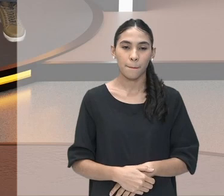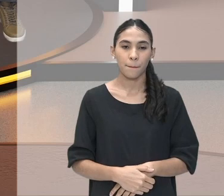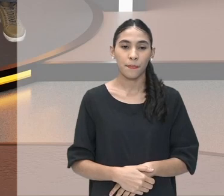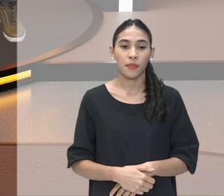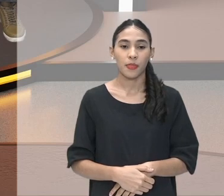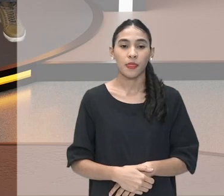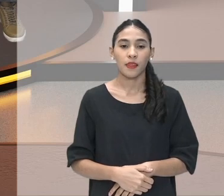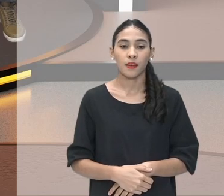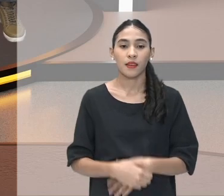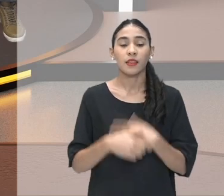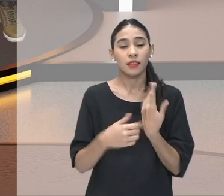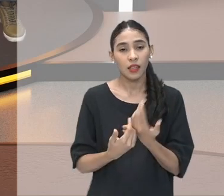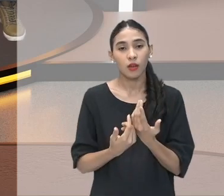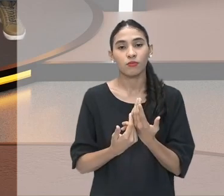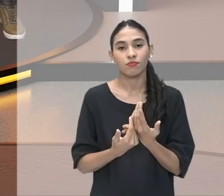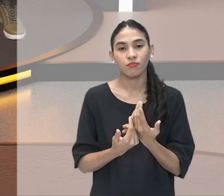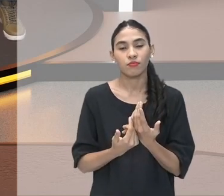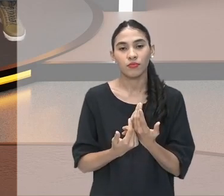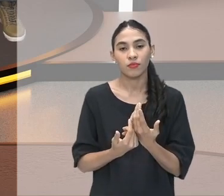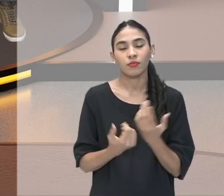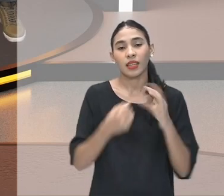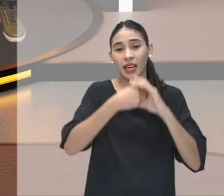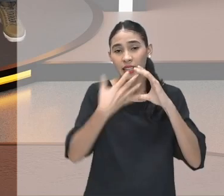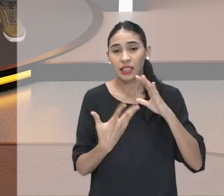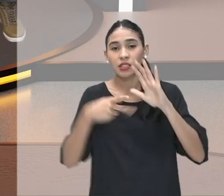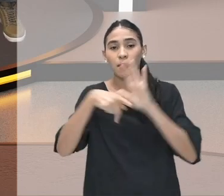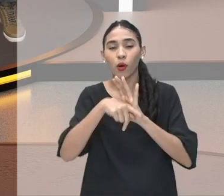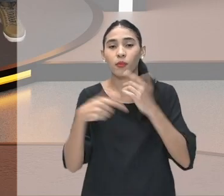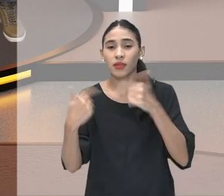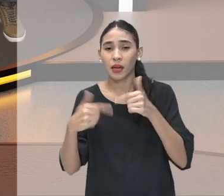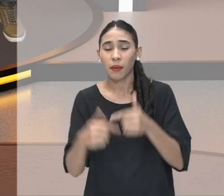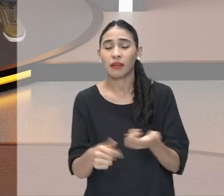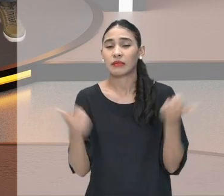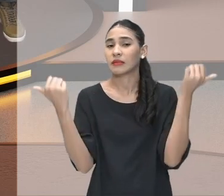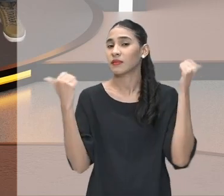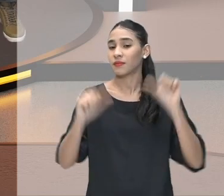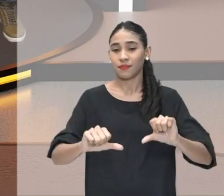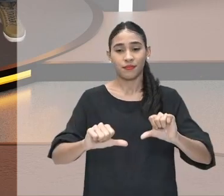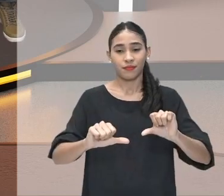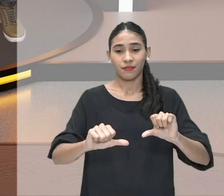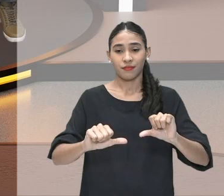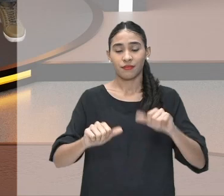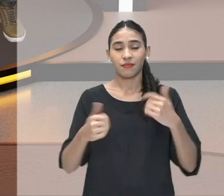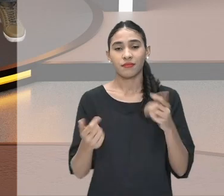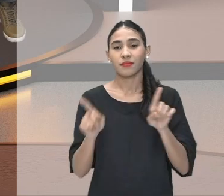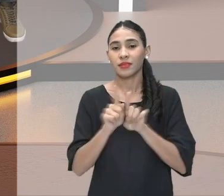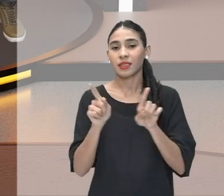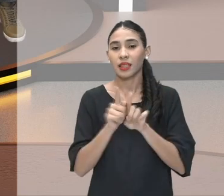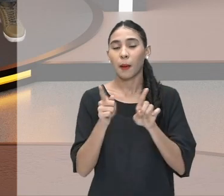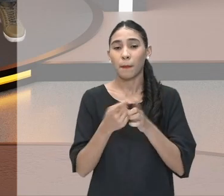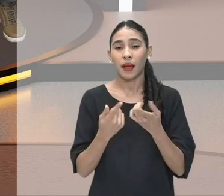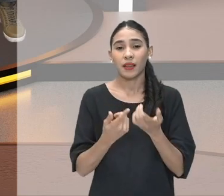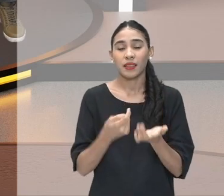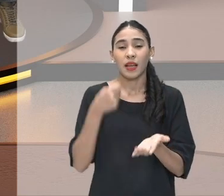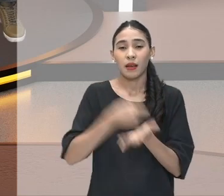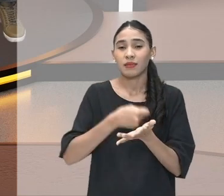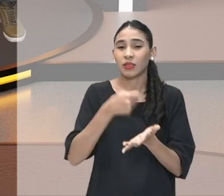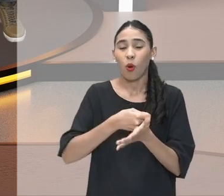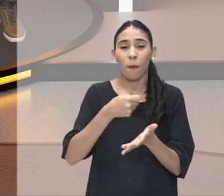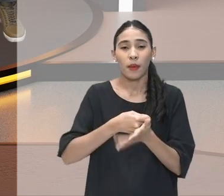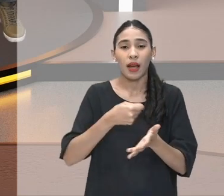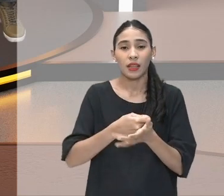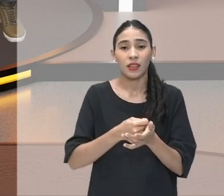As condições de trabalho, né, eram péssimas e a disciplina era muito rígida. As pessoas